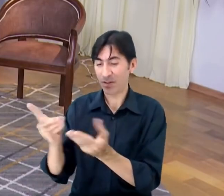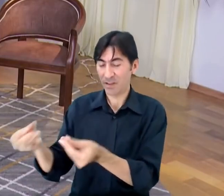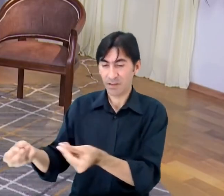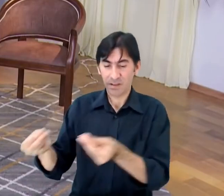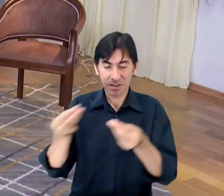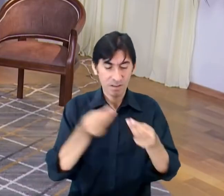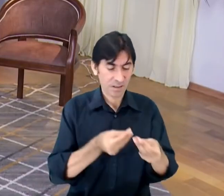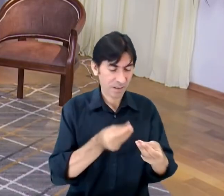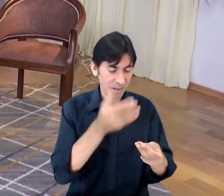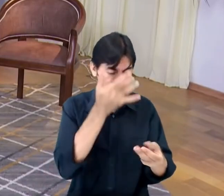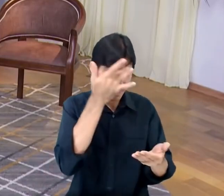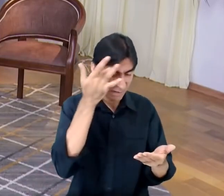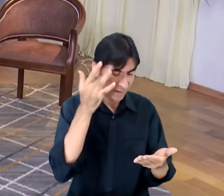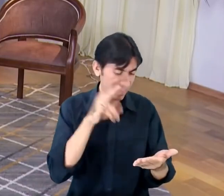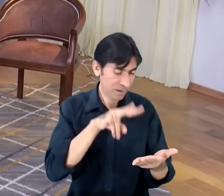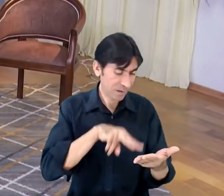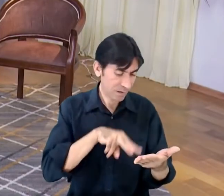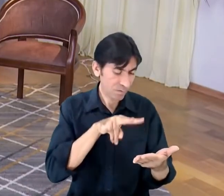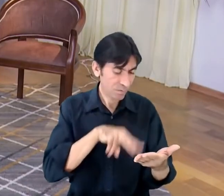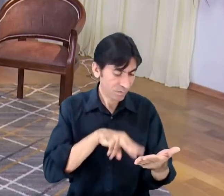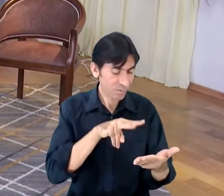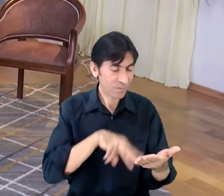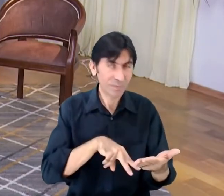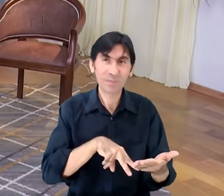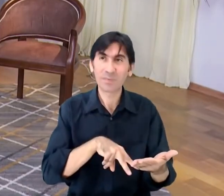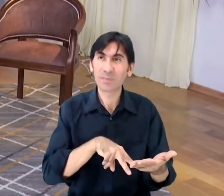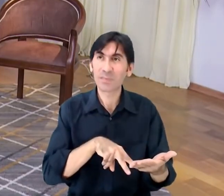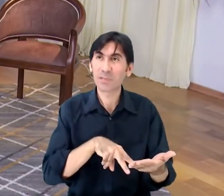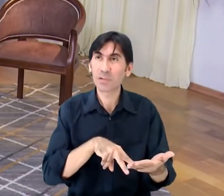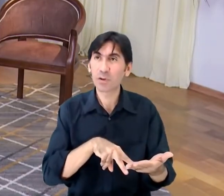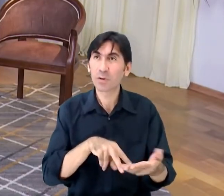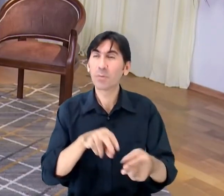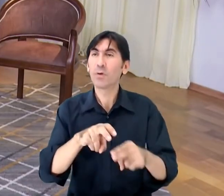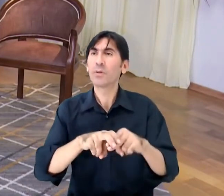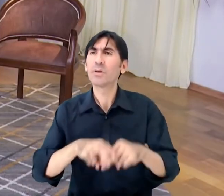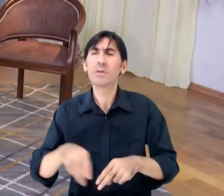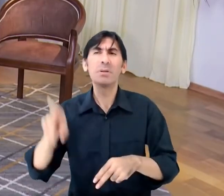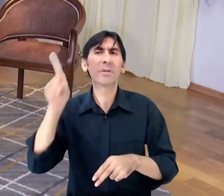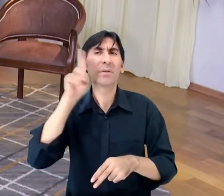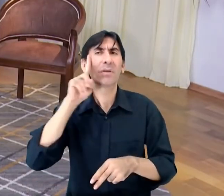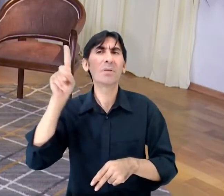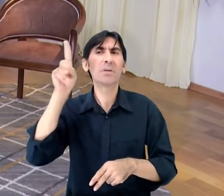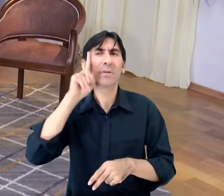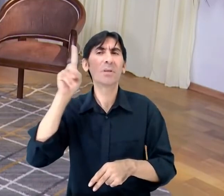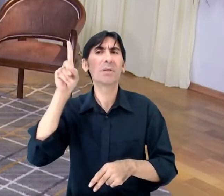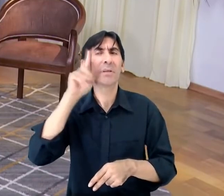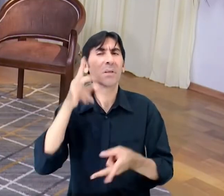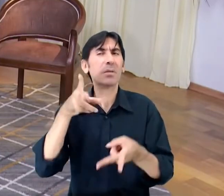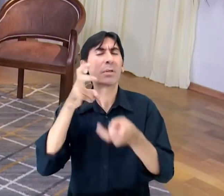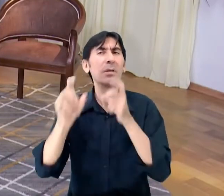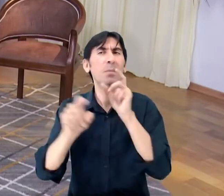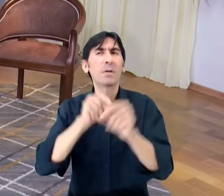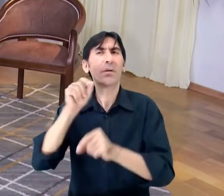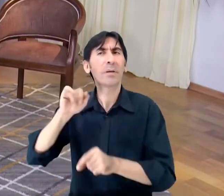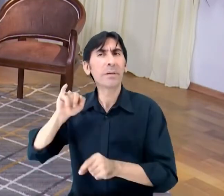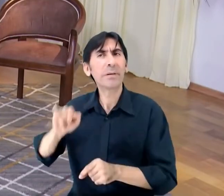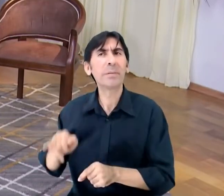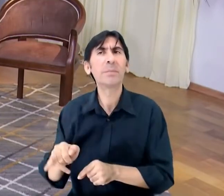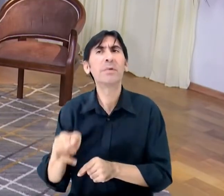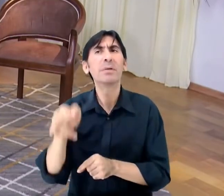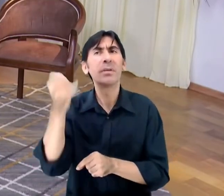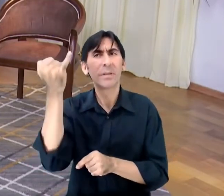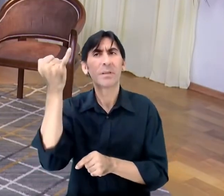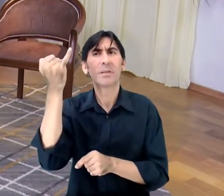fazer. Precisamos observar no nosso dia a dia as oportunidades de deixarmos então